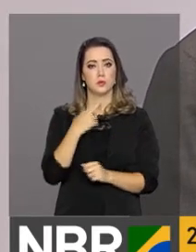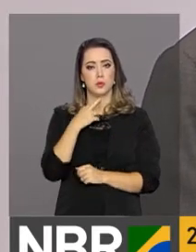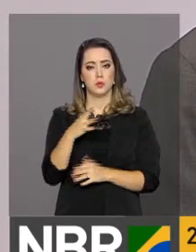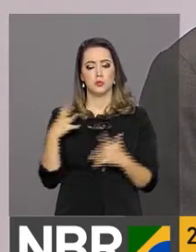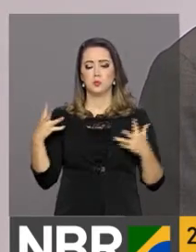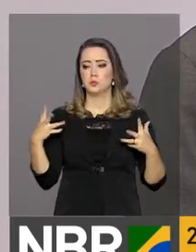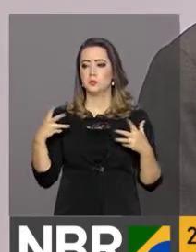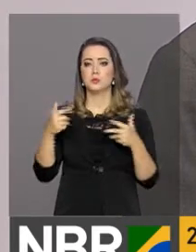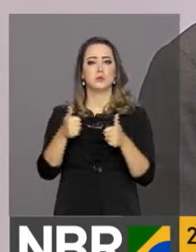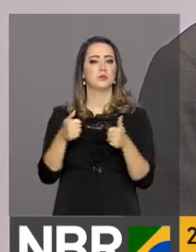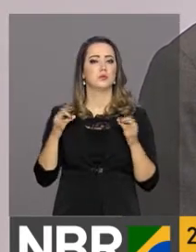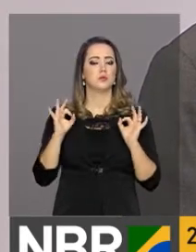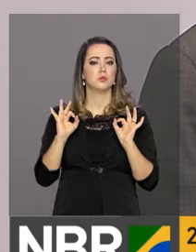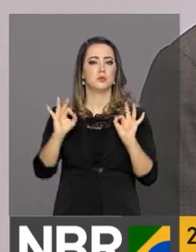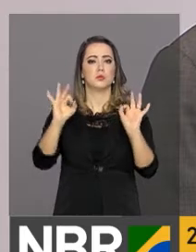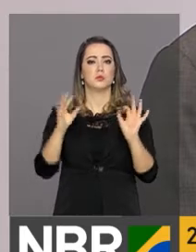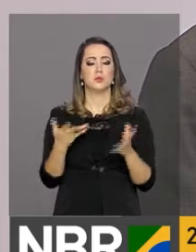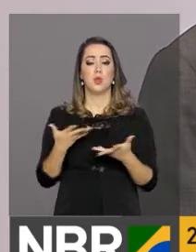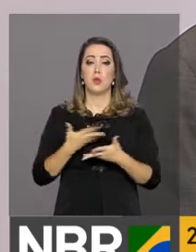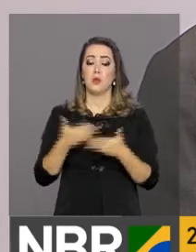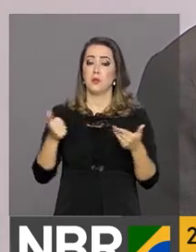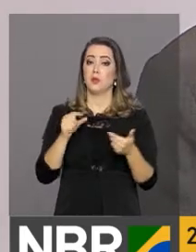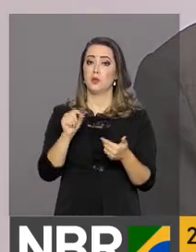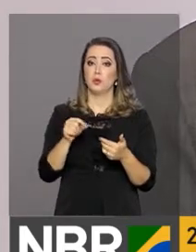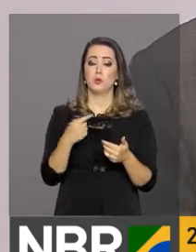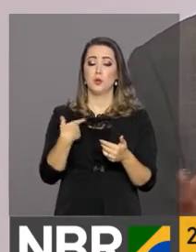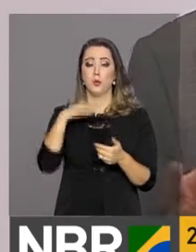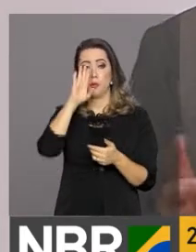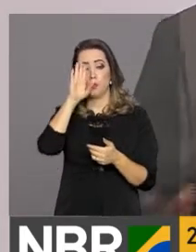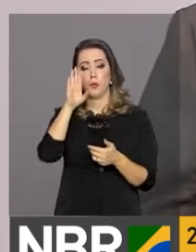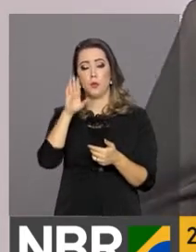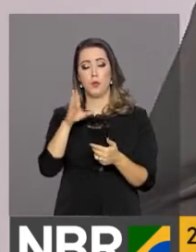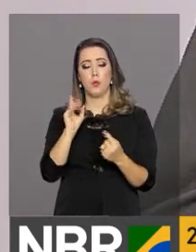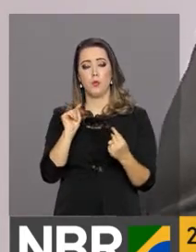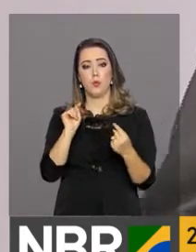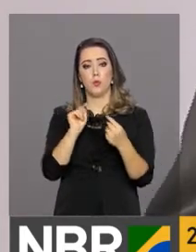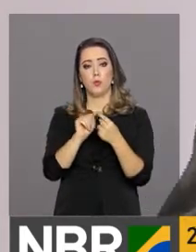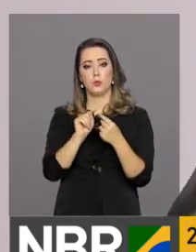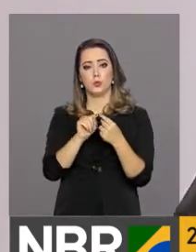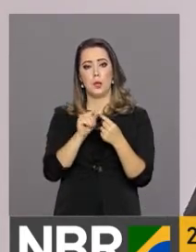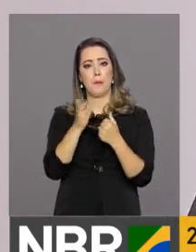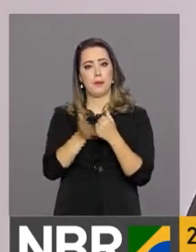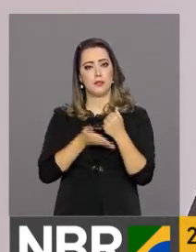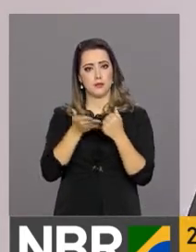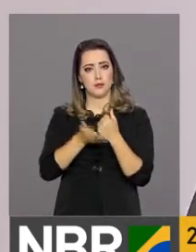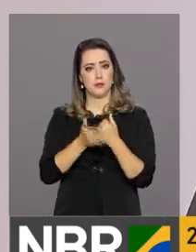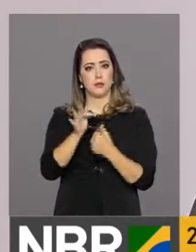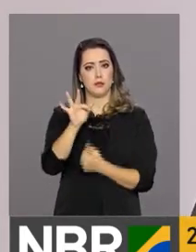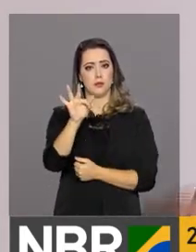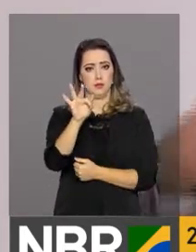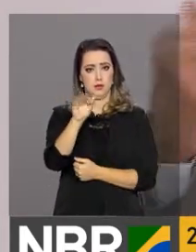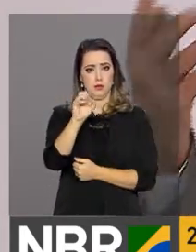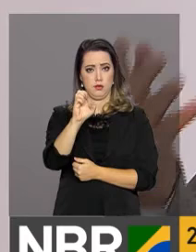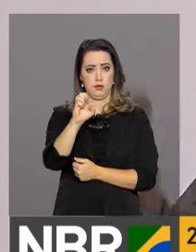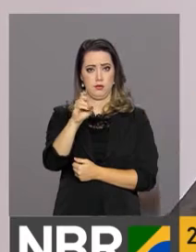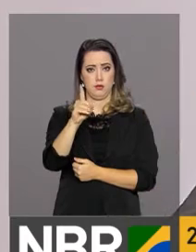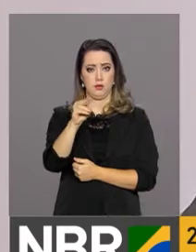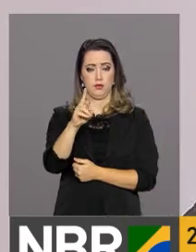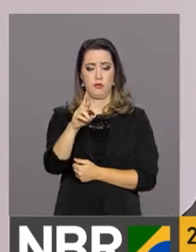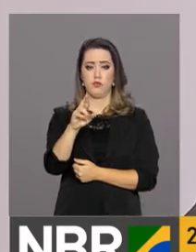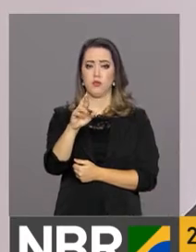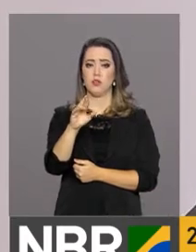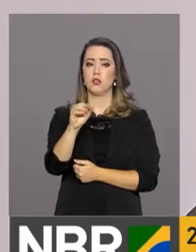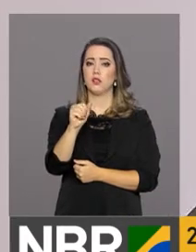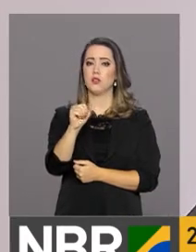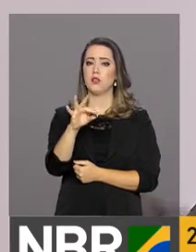aconteceu o princípio federativo de uma maneira quando nós produzimos atos normativos